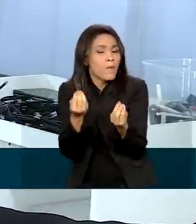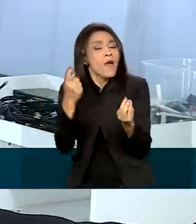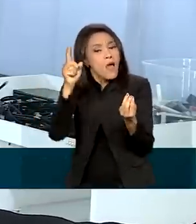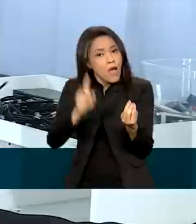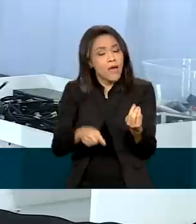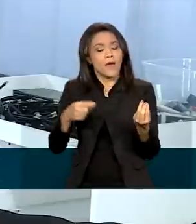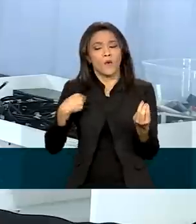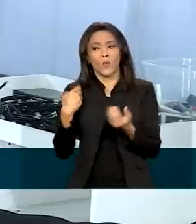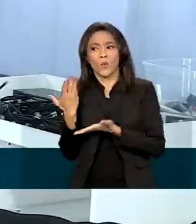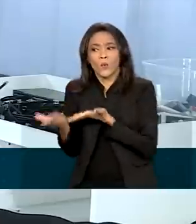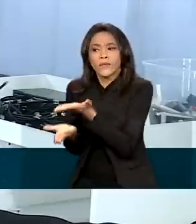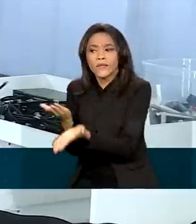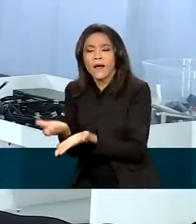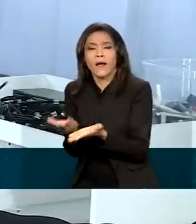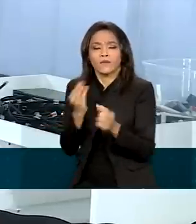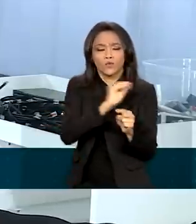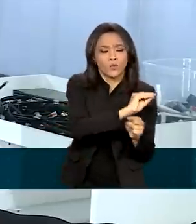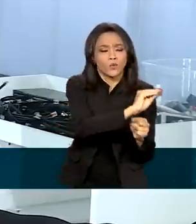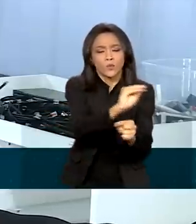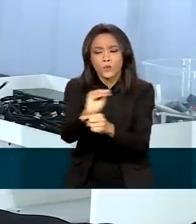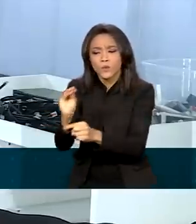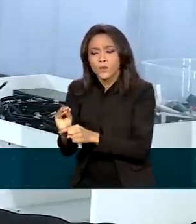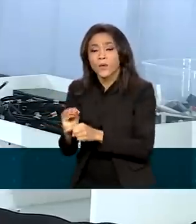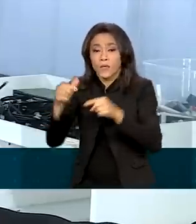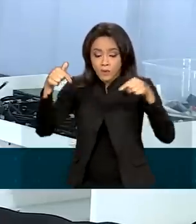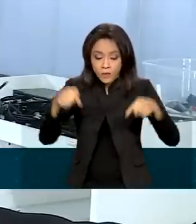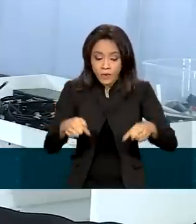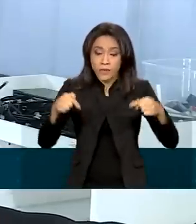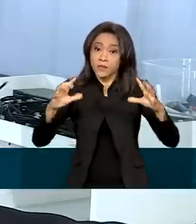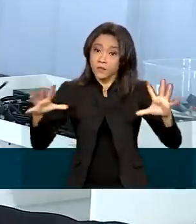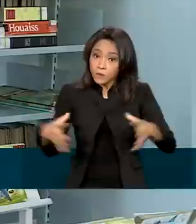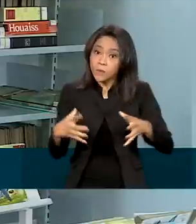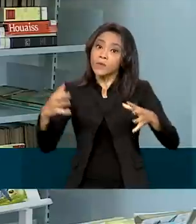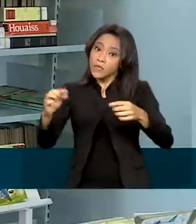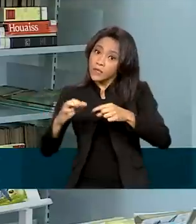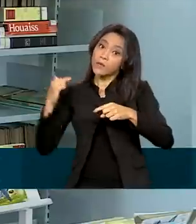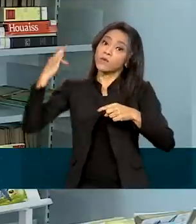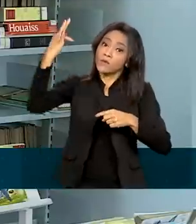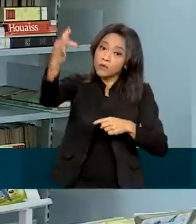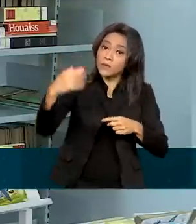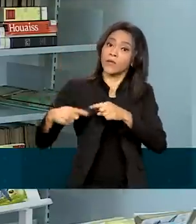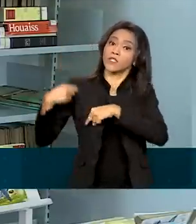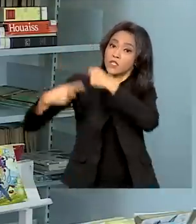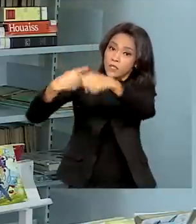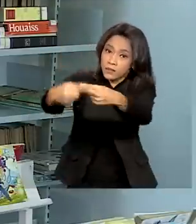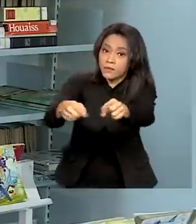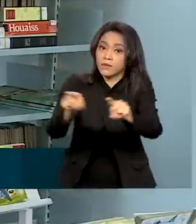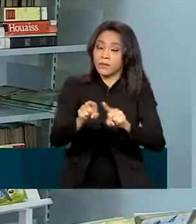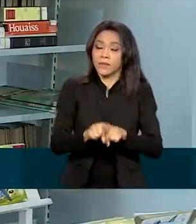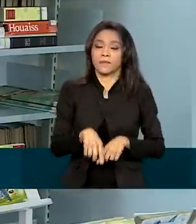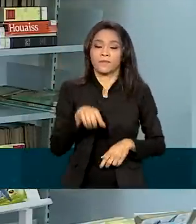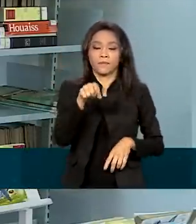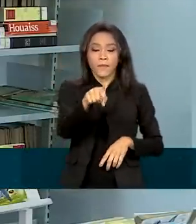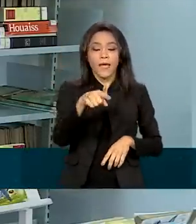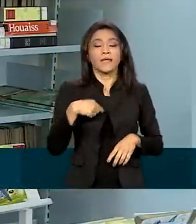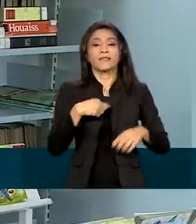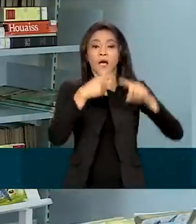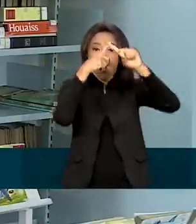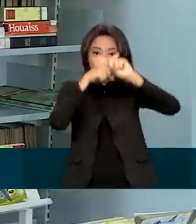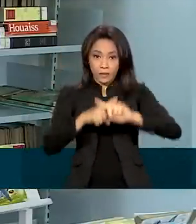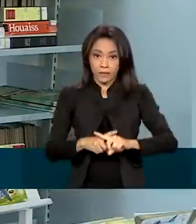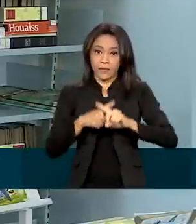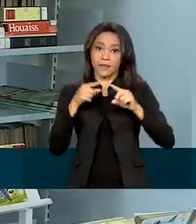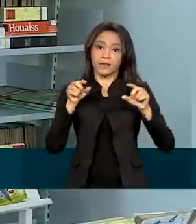cuidado com o outro, com os próximos que virão, e tentando mudar o hoje. A Olimpíada Nacional de Eficiência Energética é